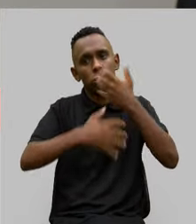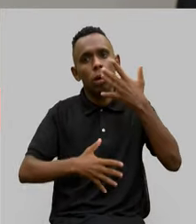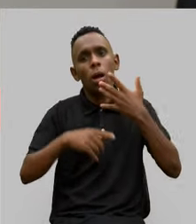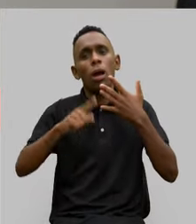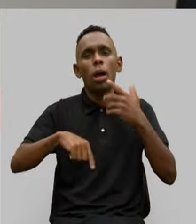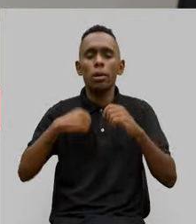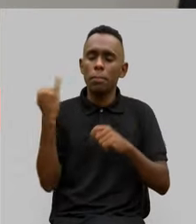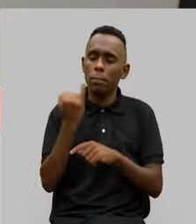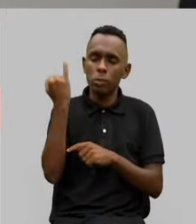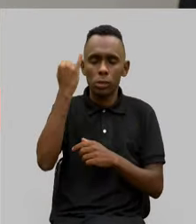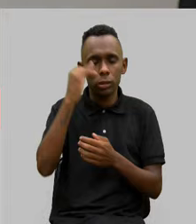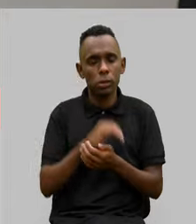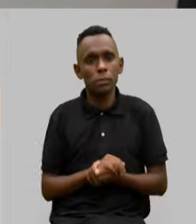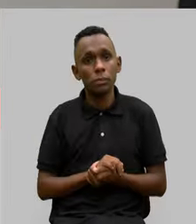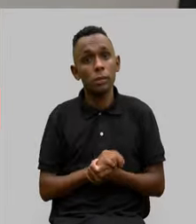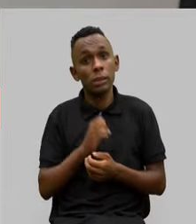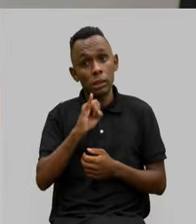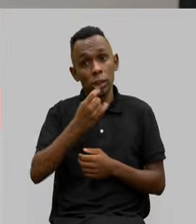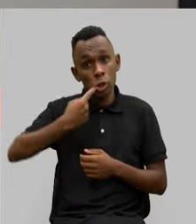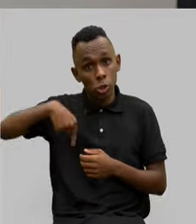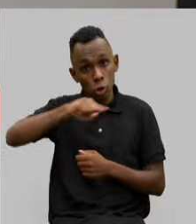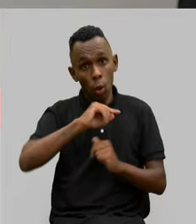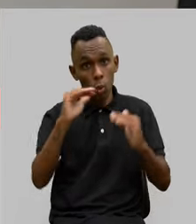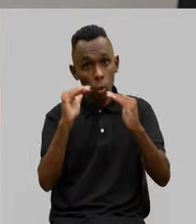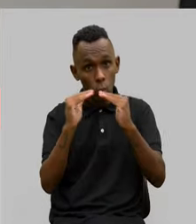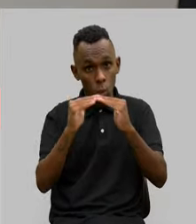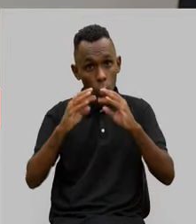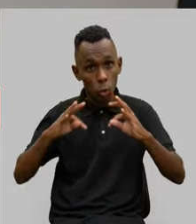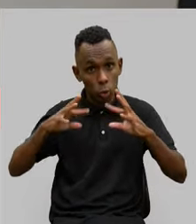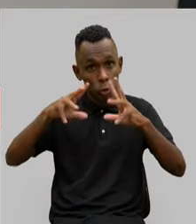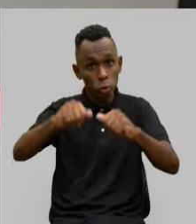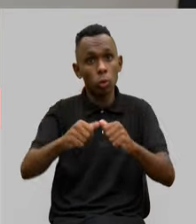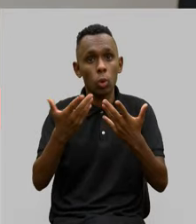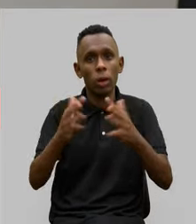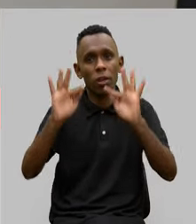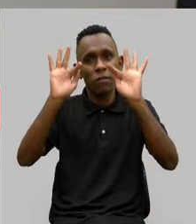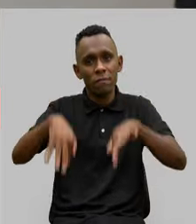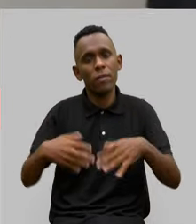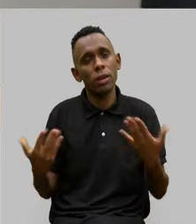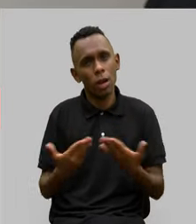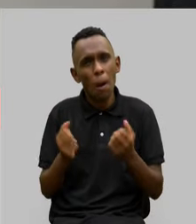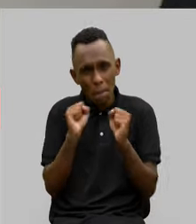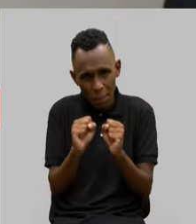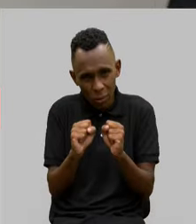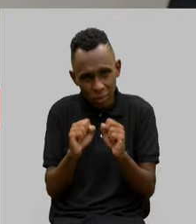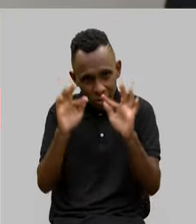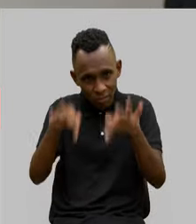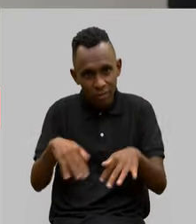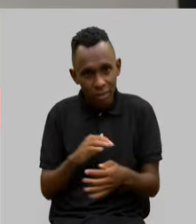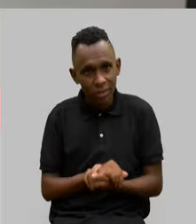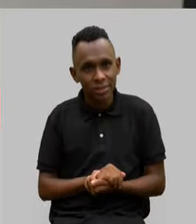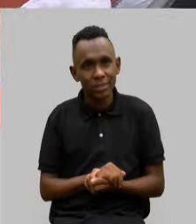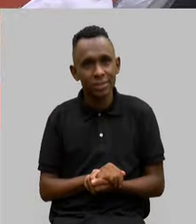Legislativa E se nós tivermos de acordo com todos os encaminhamentos eu quero encerrar os trabalhos PS